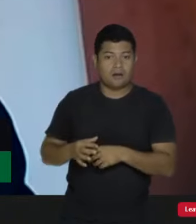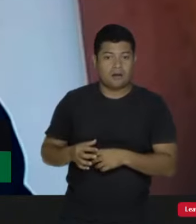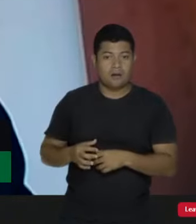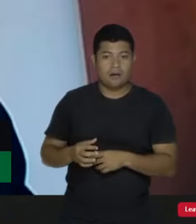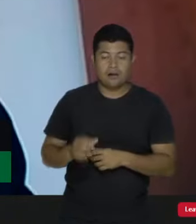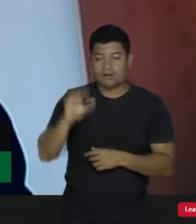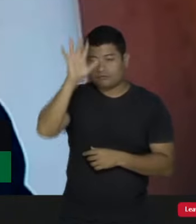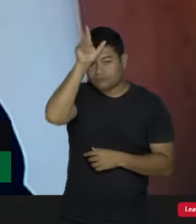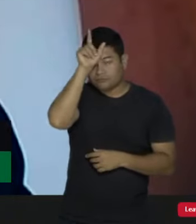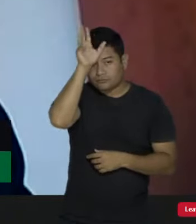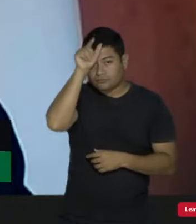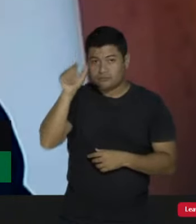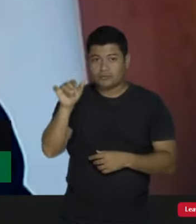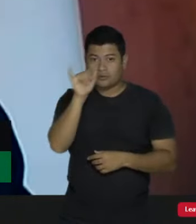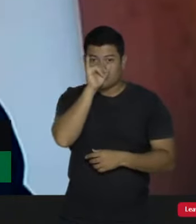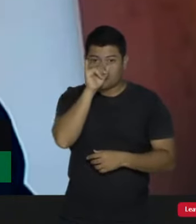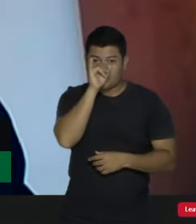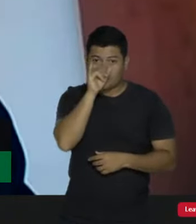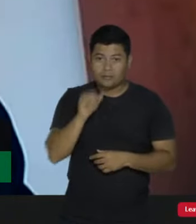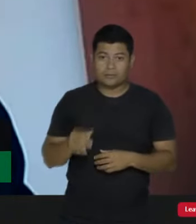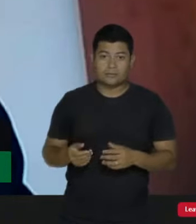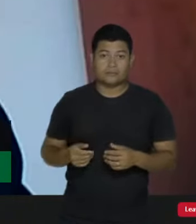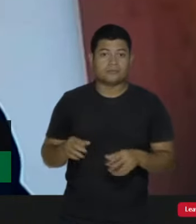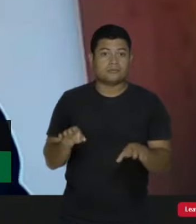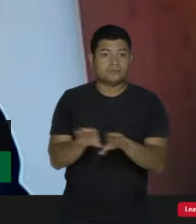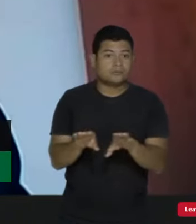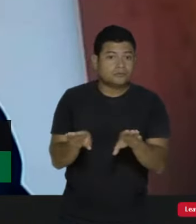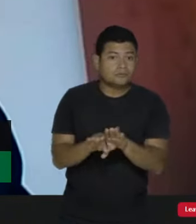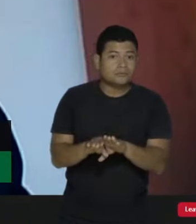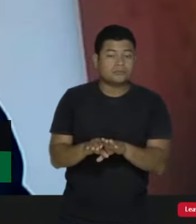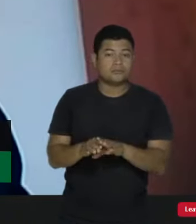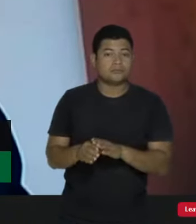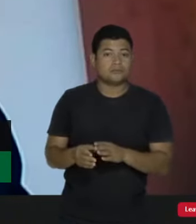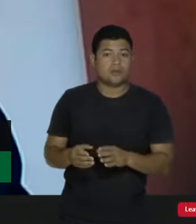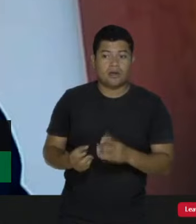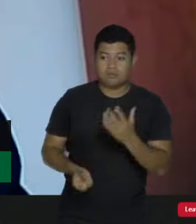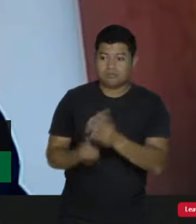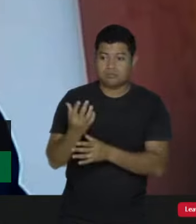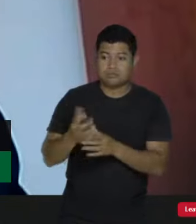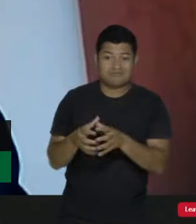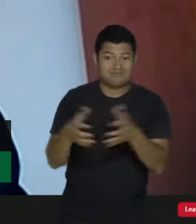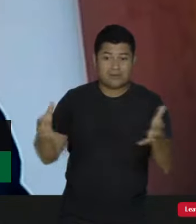frango e porco, né? Essas produções maiores que aqui em